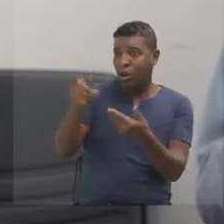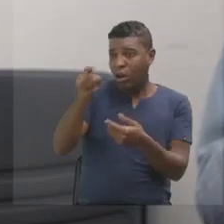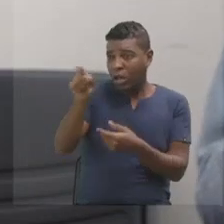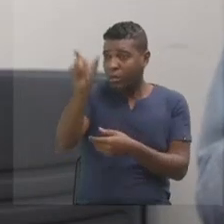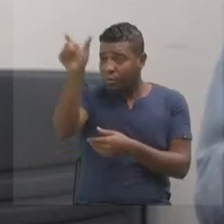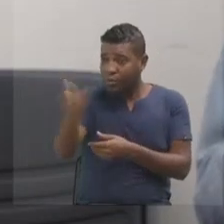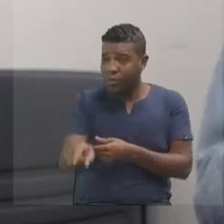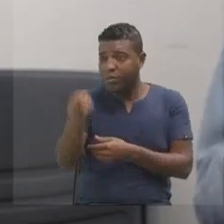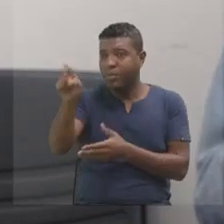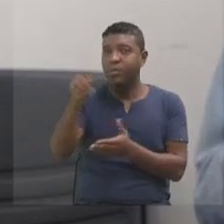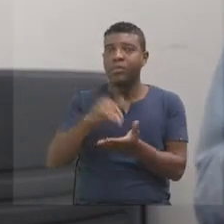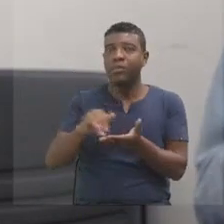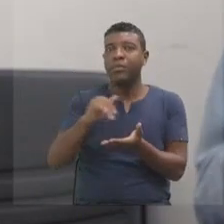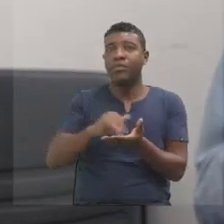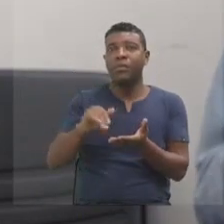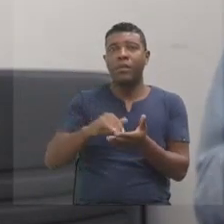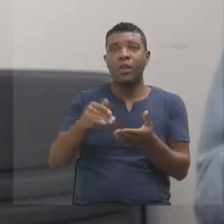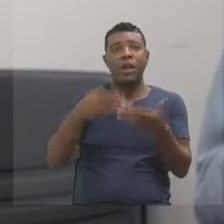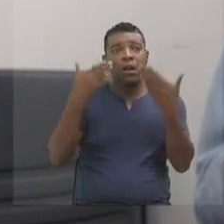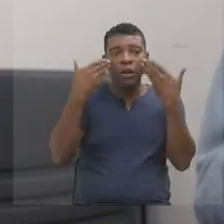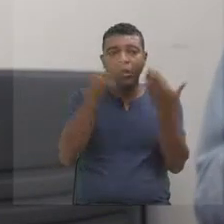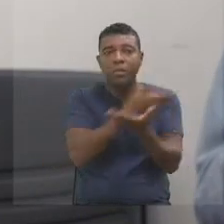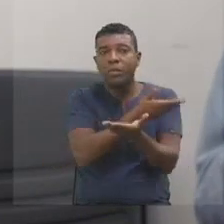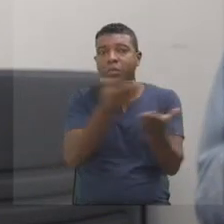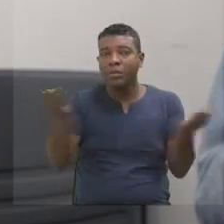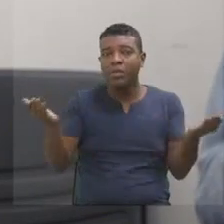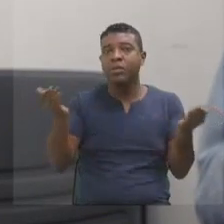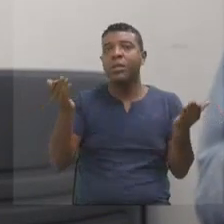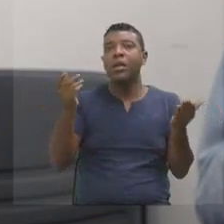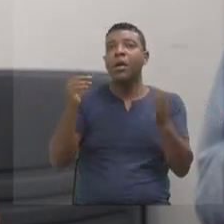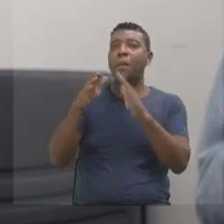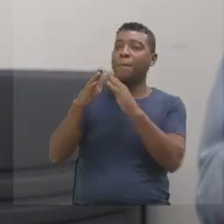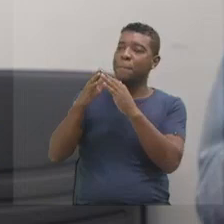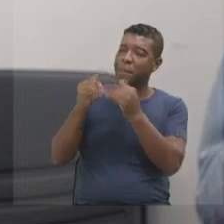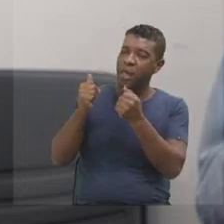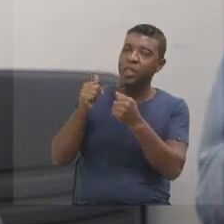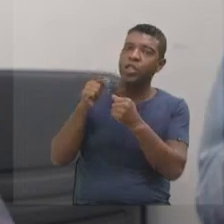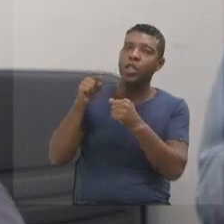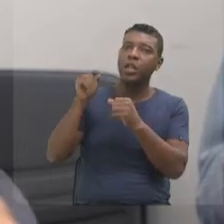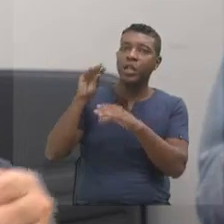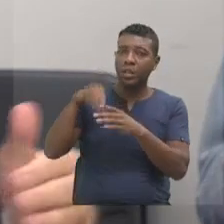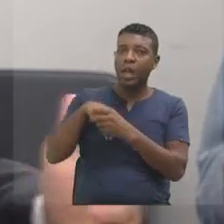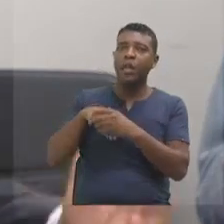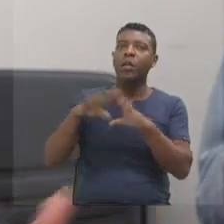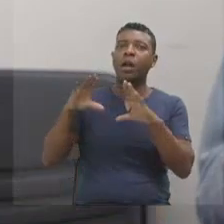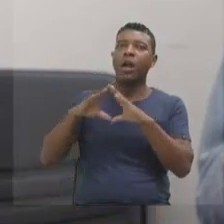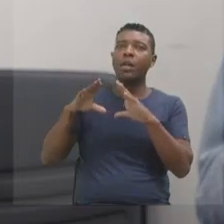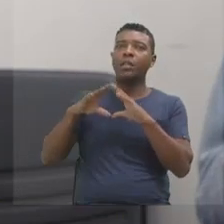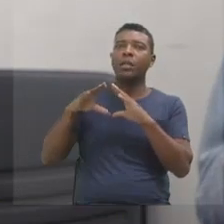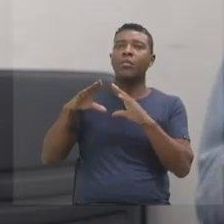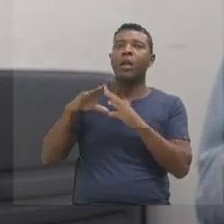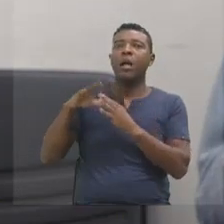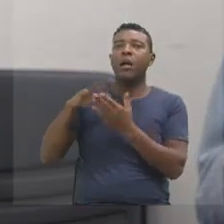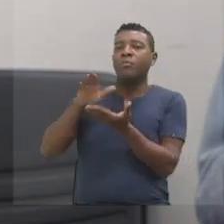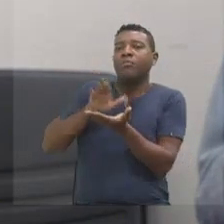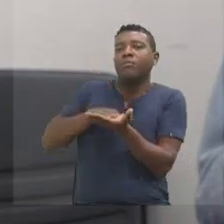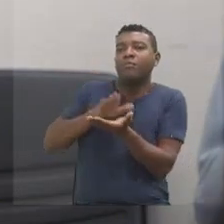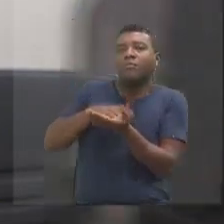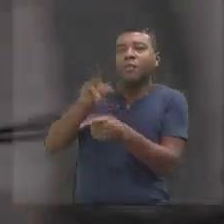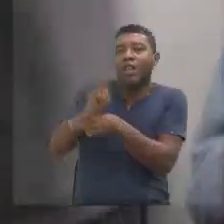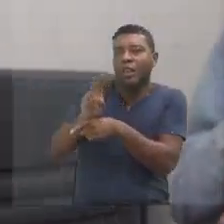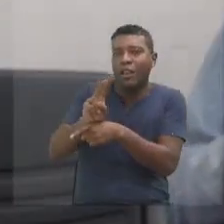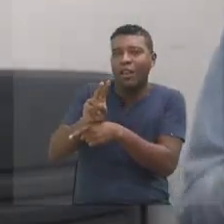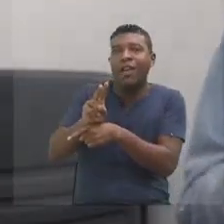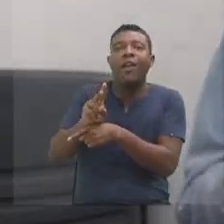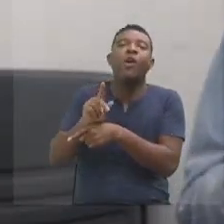de pública aqui na Assembleia fiscaliza que essa tratativa é